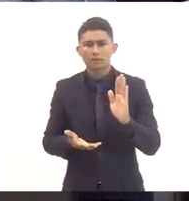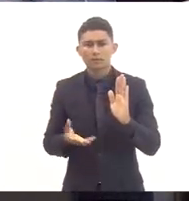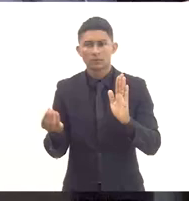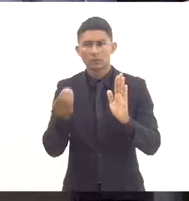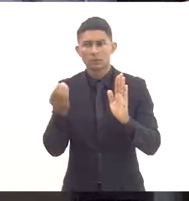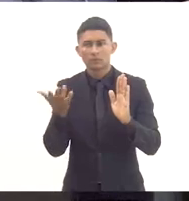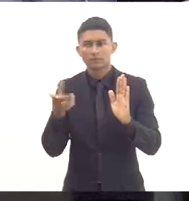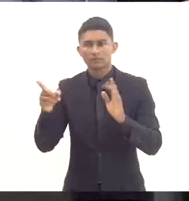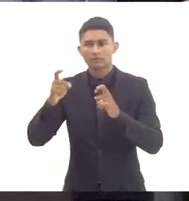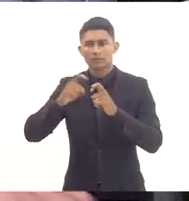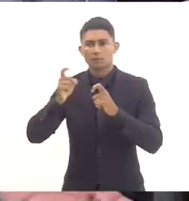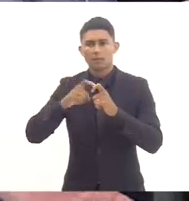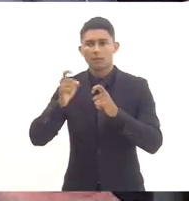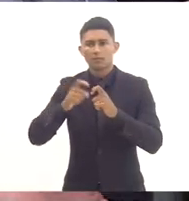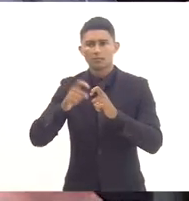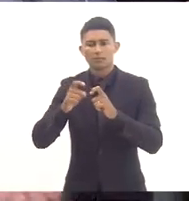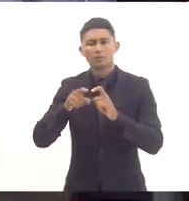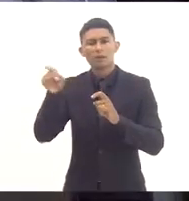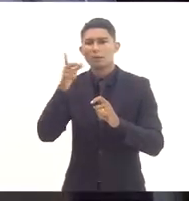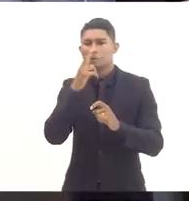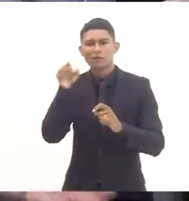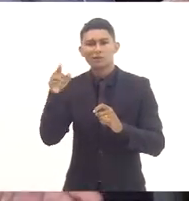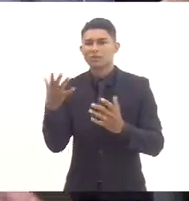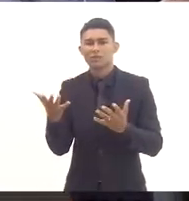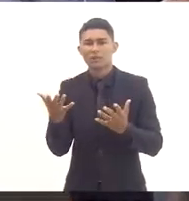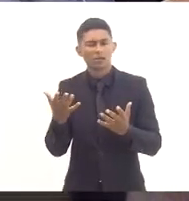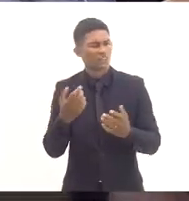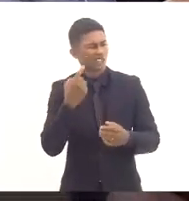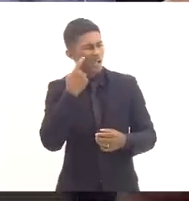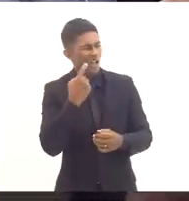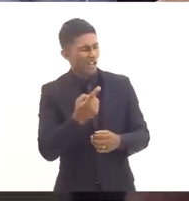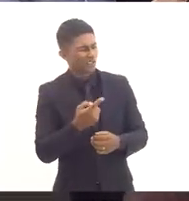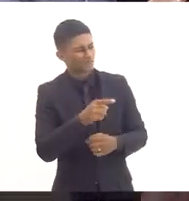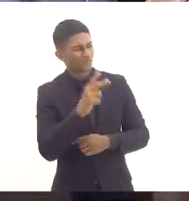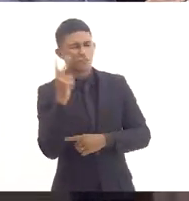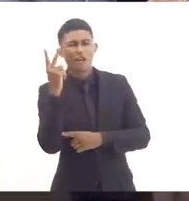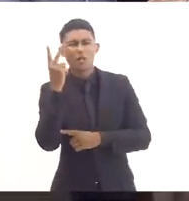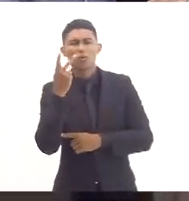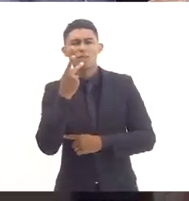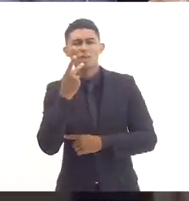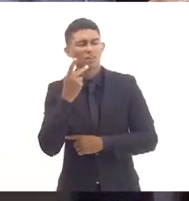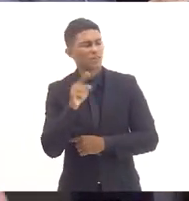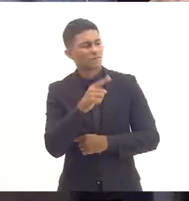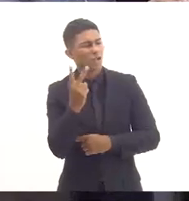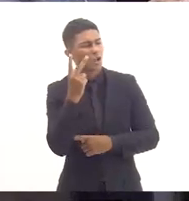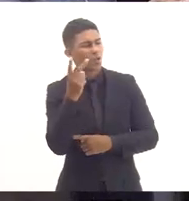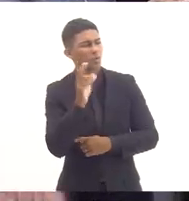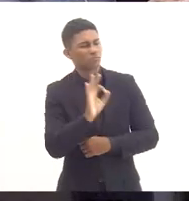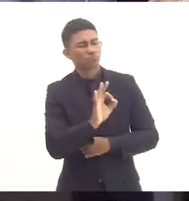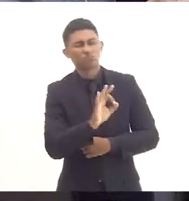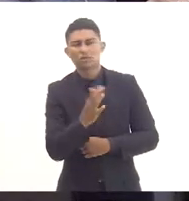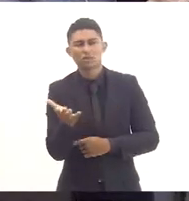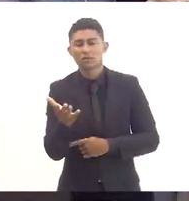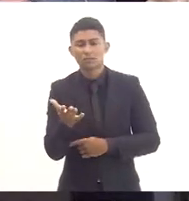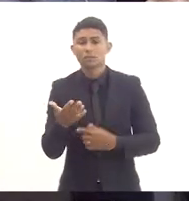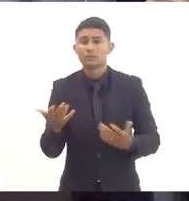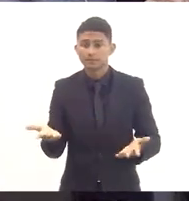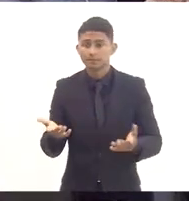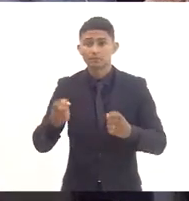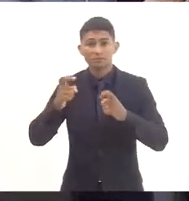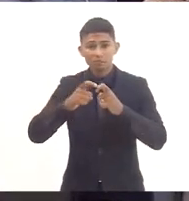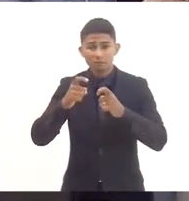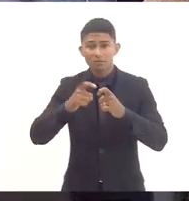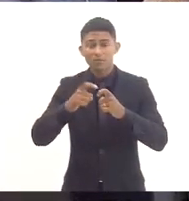aquele médico não tem critério a palavra dele não têm valor o médico que atende a criança a